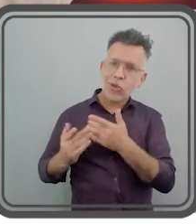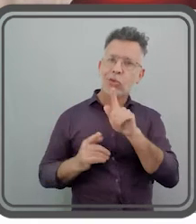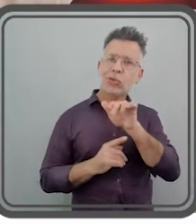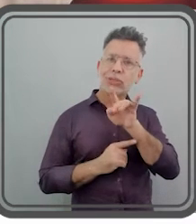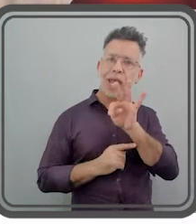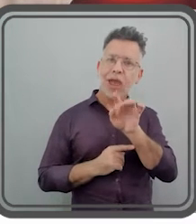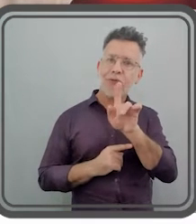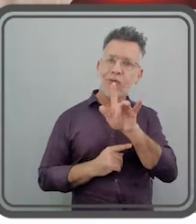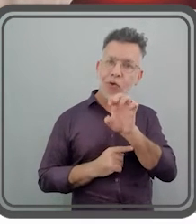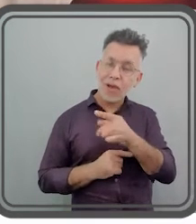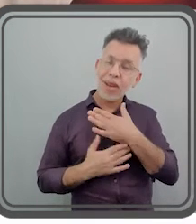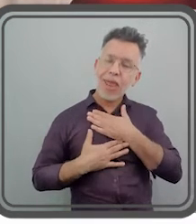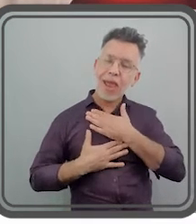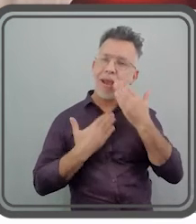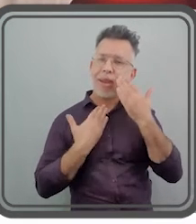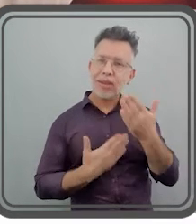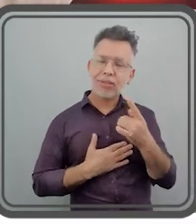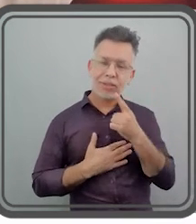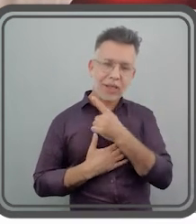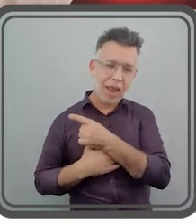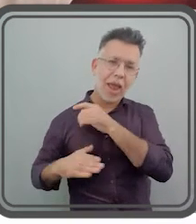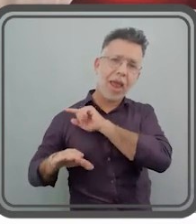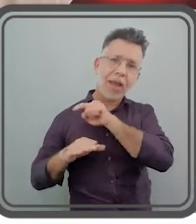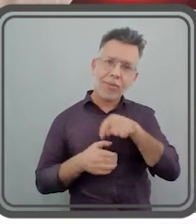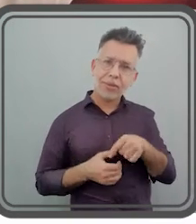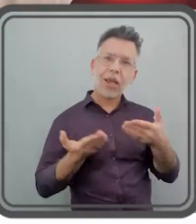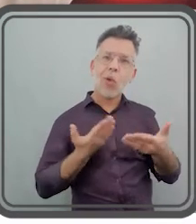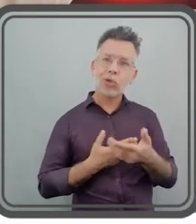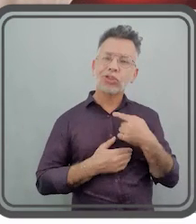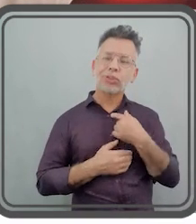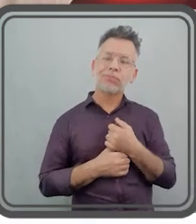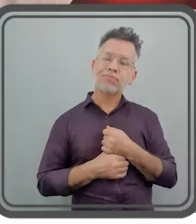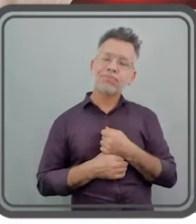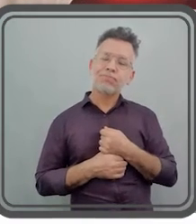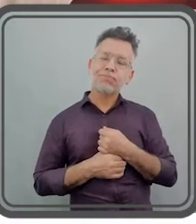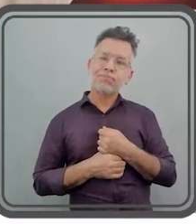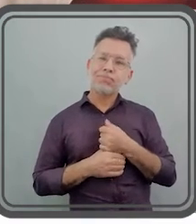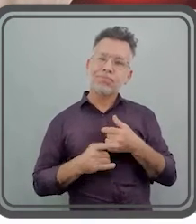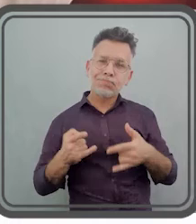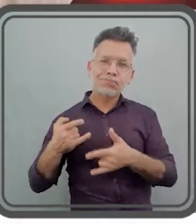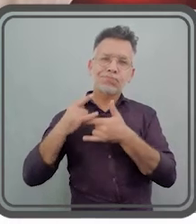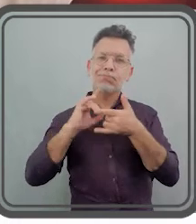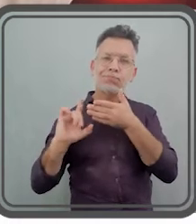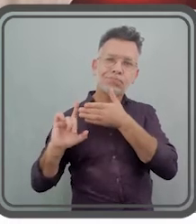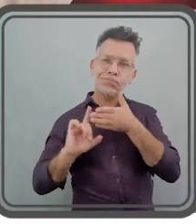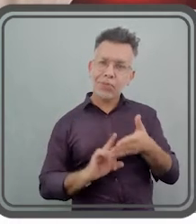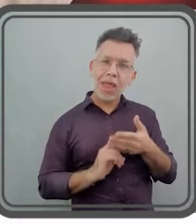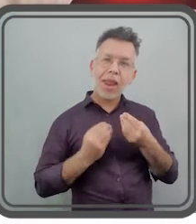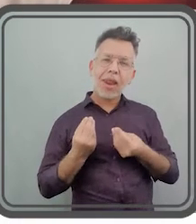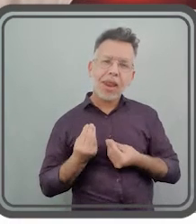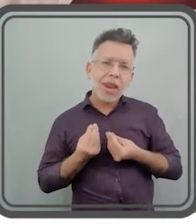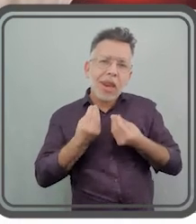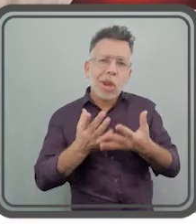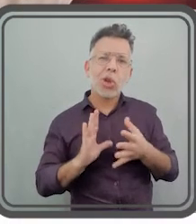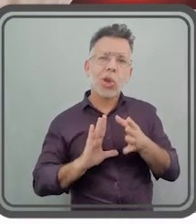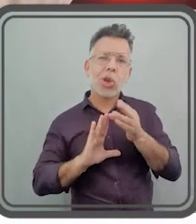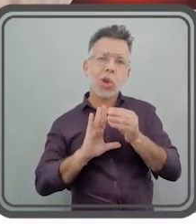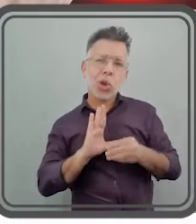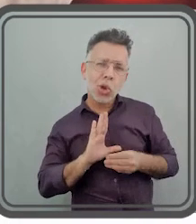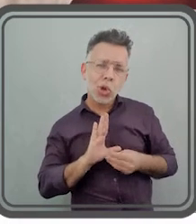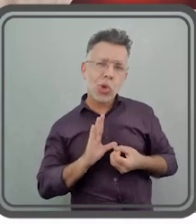queria te agradecer né a presença hoje aqui na nossa na nossa Live né e trazer todo esse conhecimento